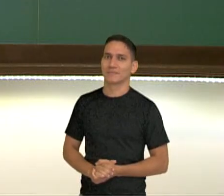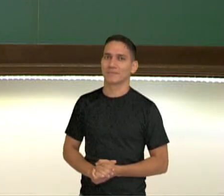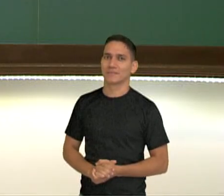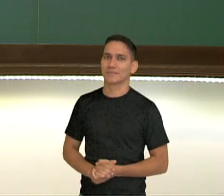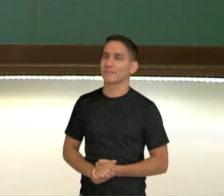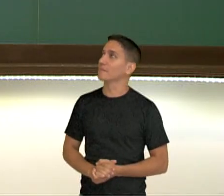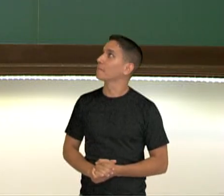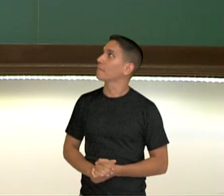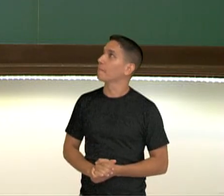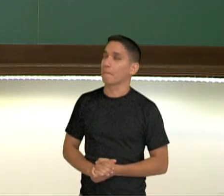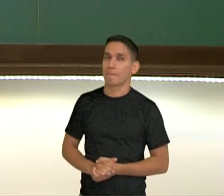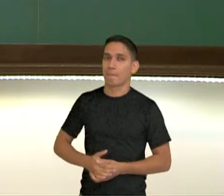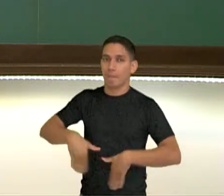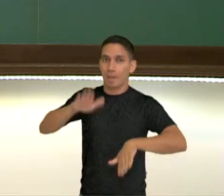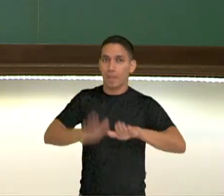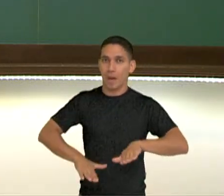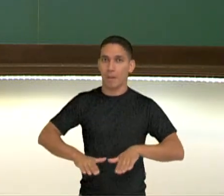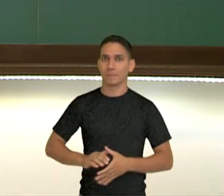já